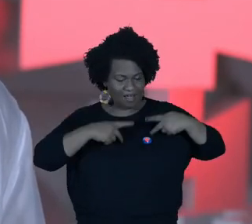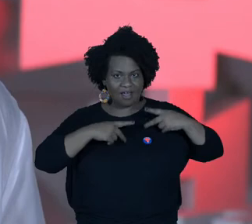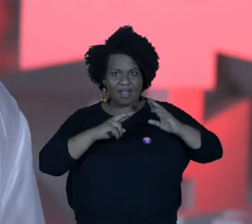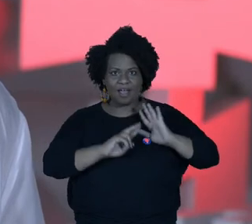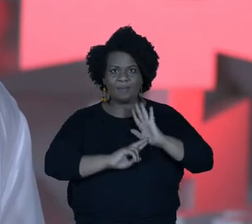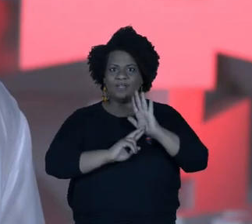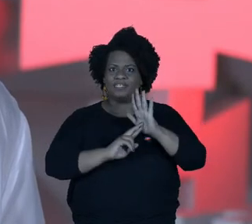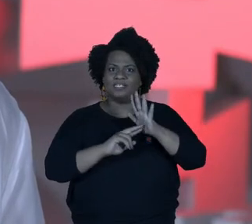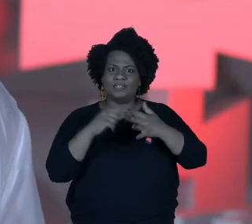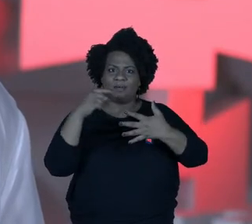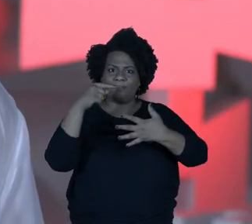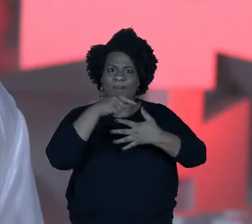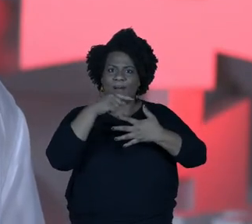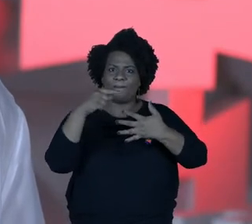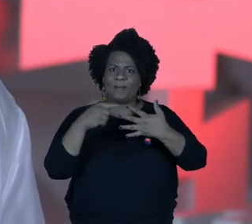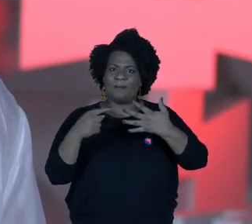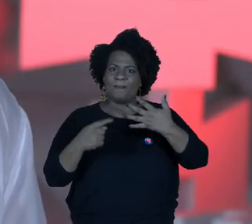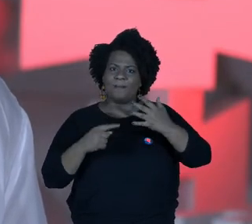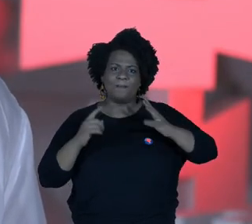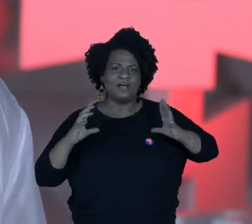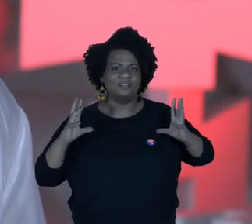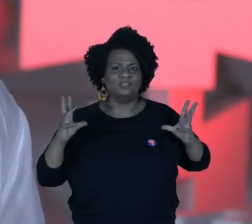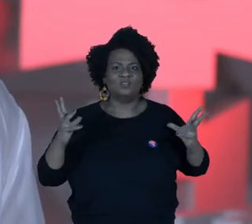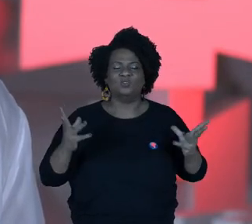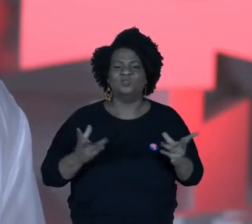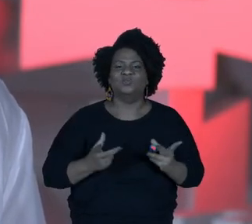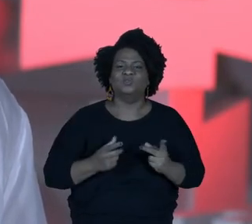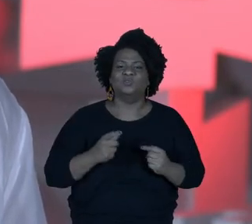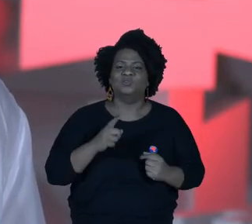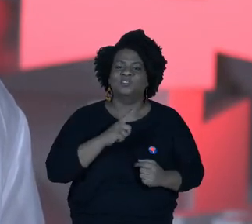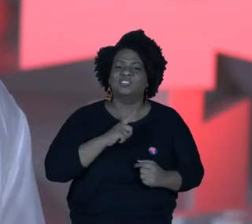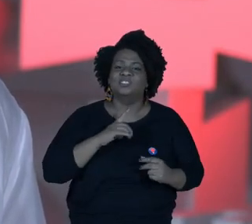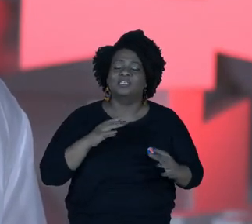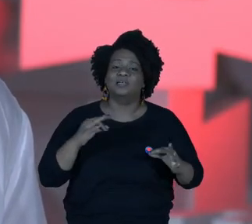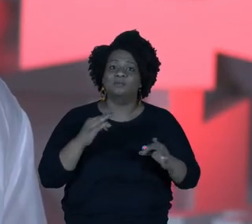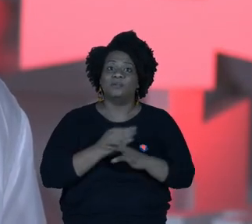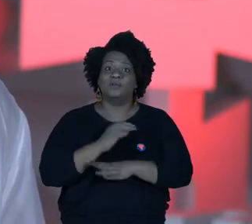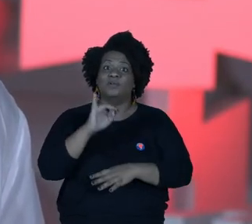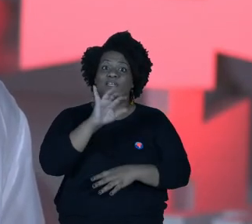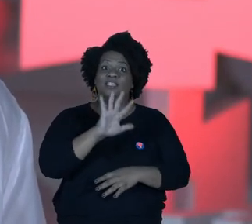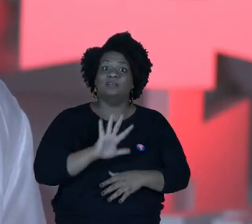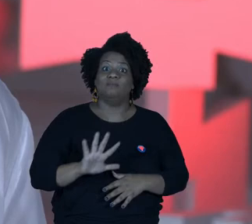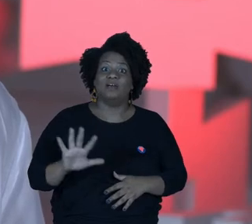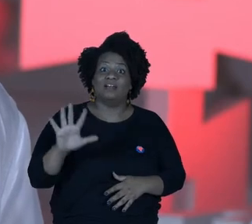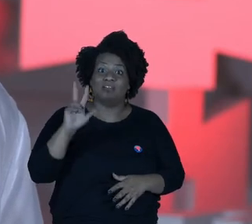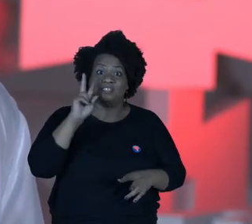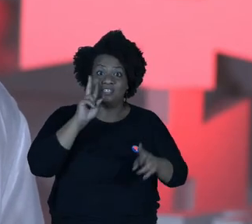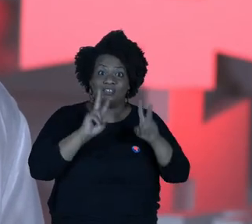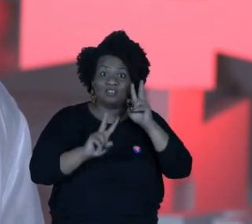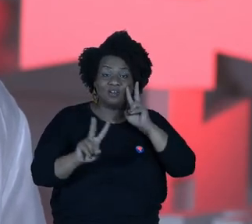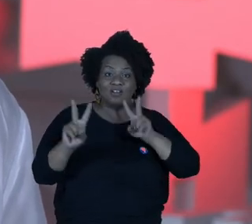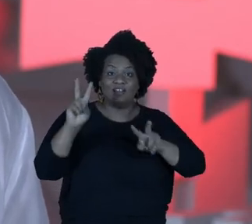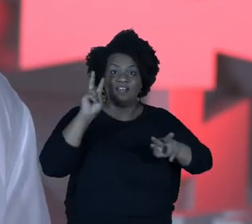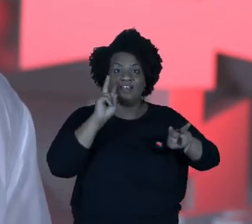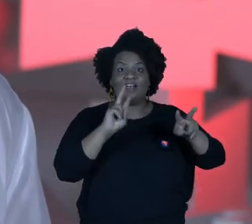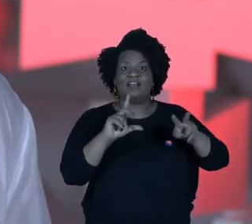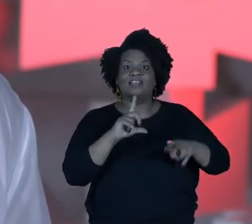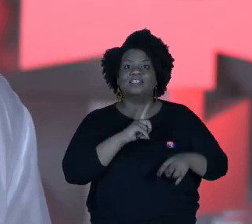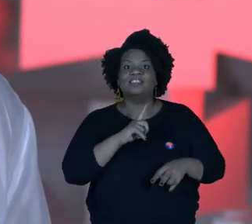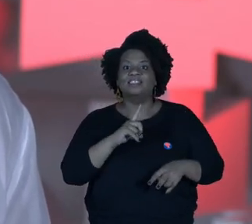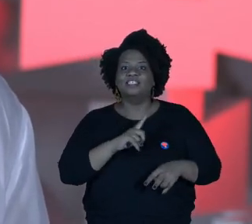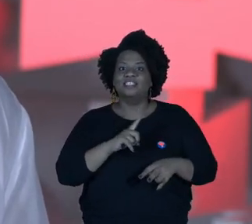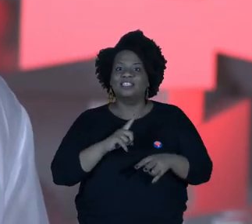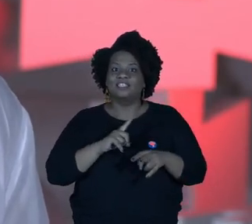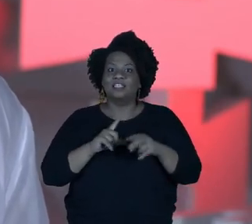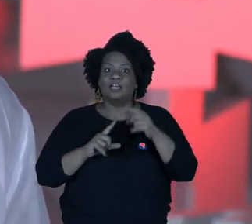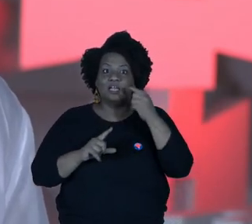os seus elementos. Com as suas imagens, os olhares a que se oferece, os